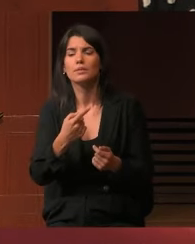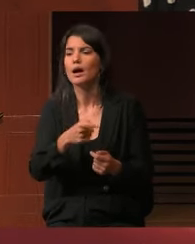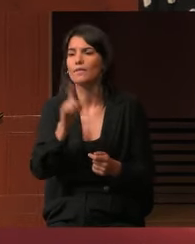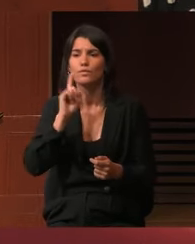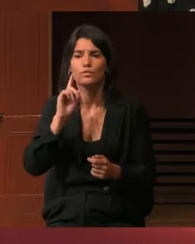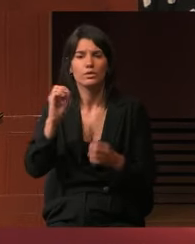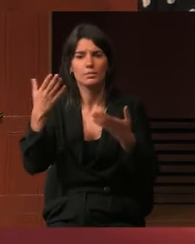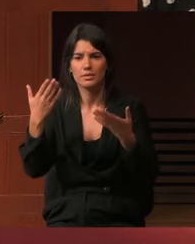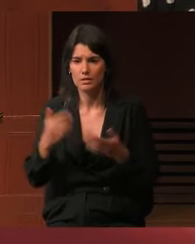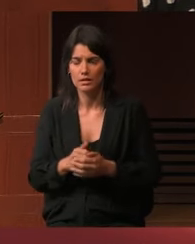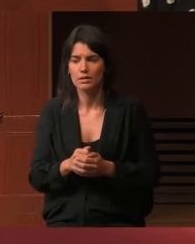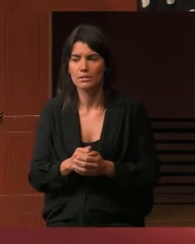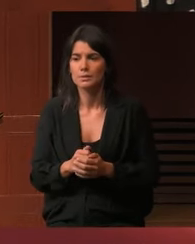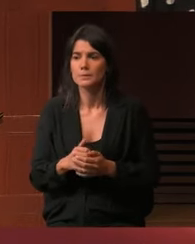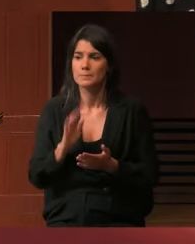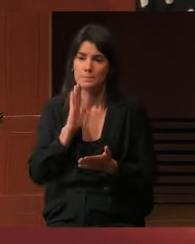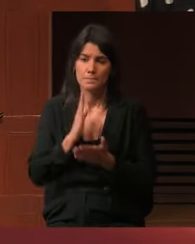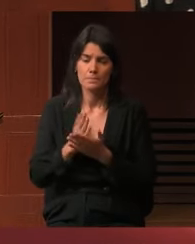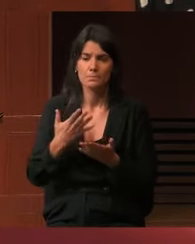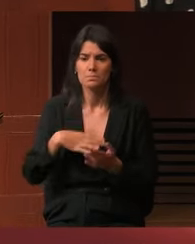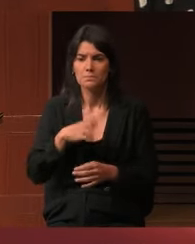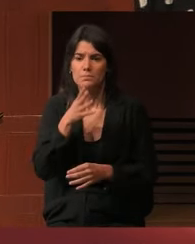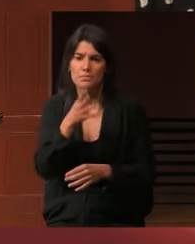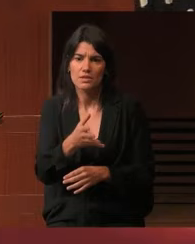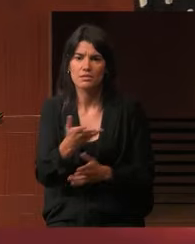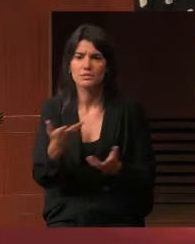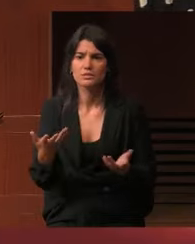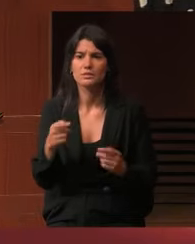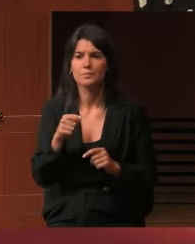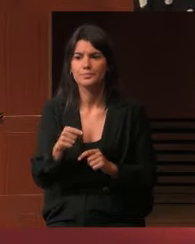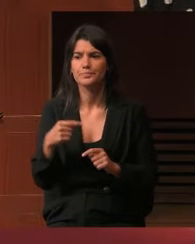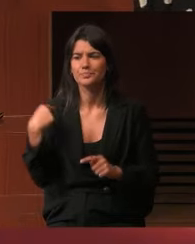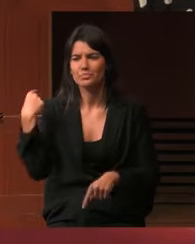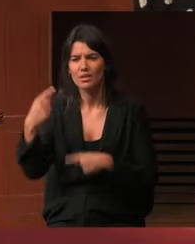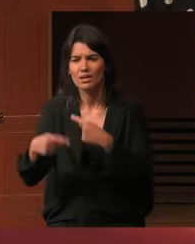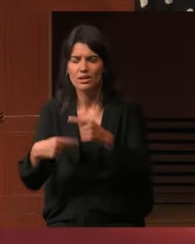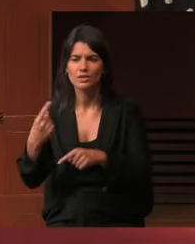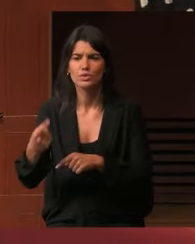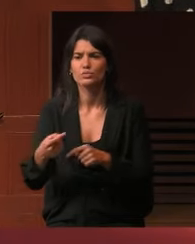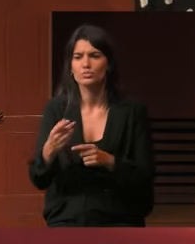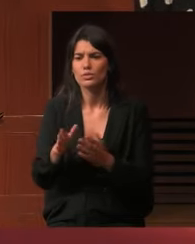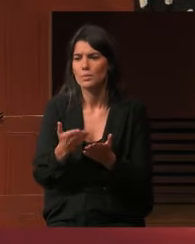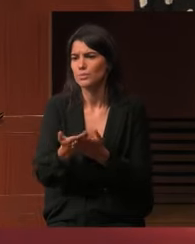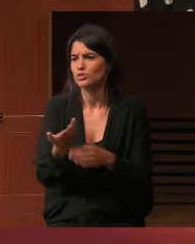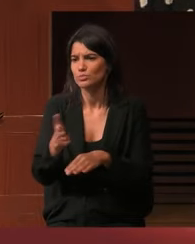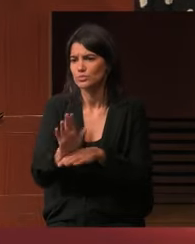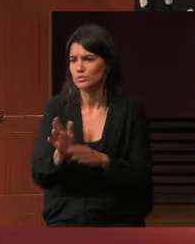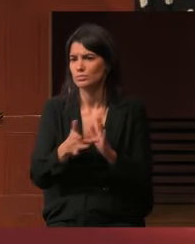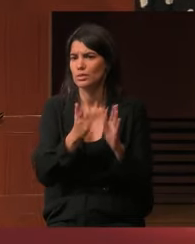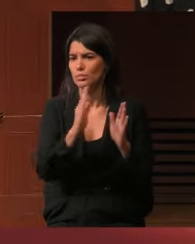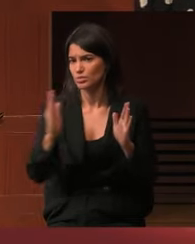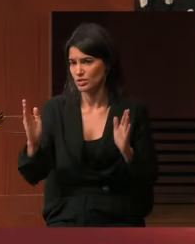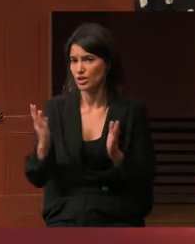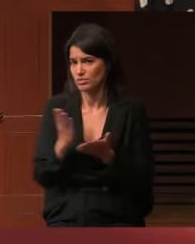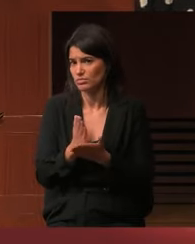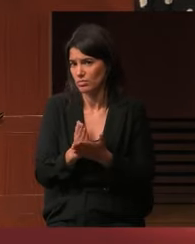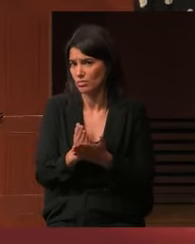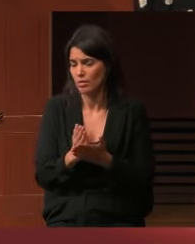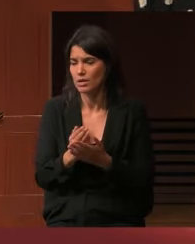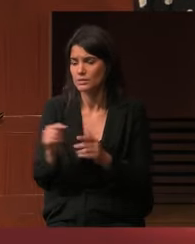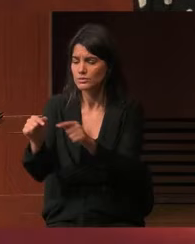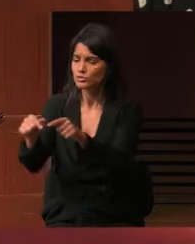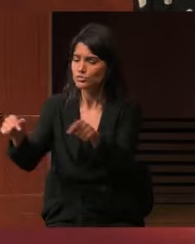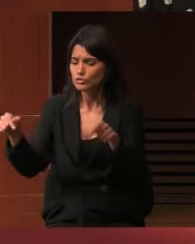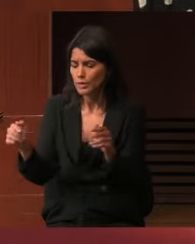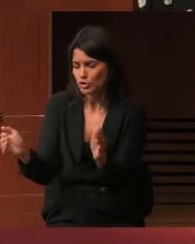para terminar, eu diria que a solução tradicional e muito reconhecível, por exemplo, em bibliotecas escolares, um canto de